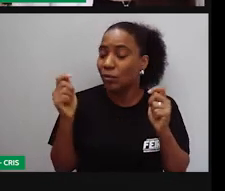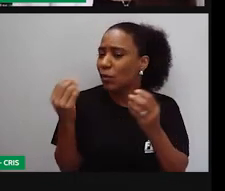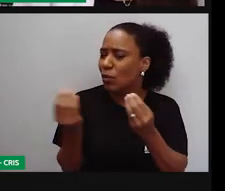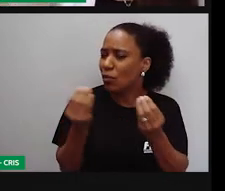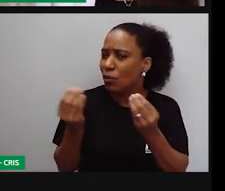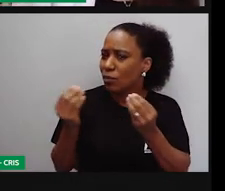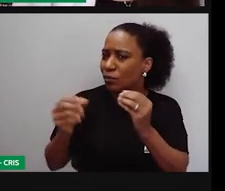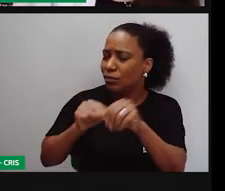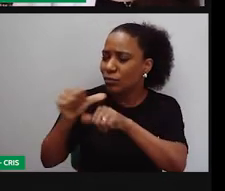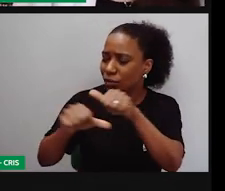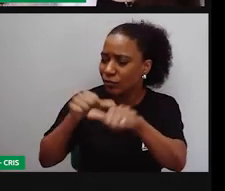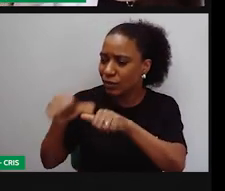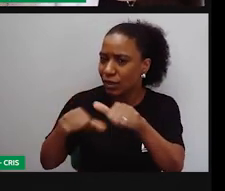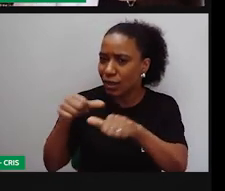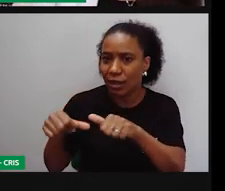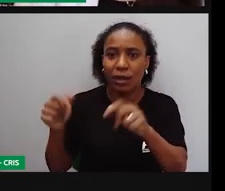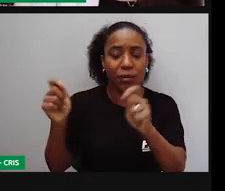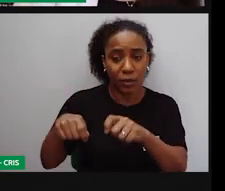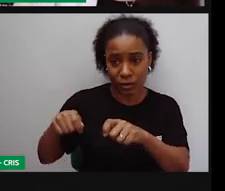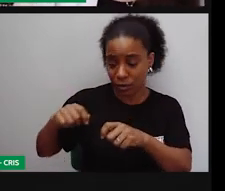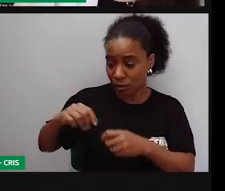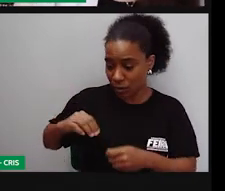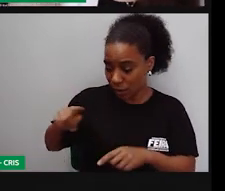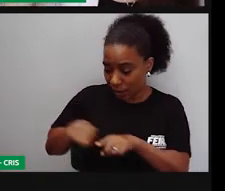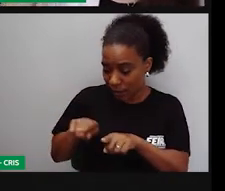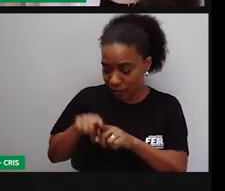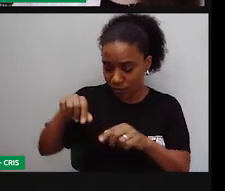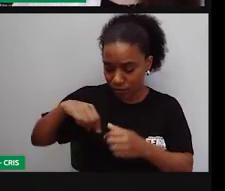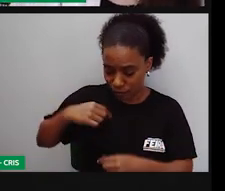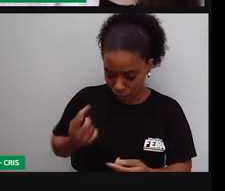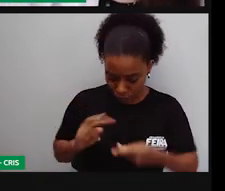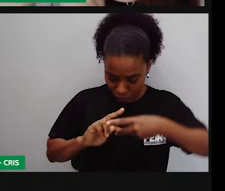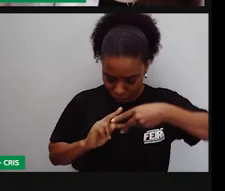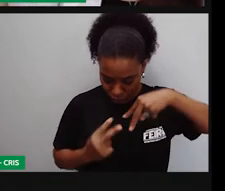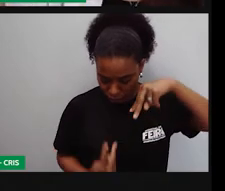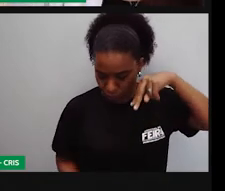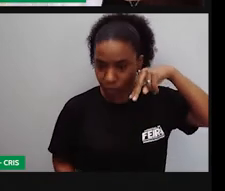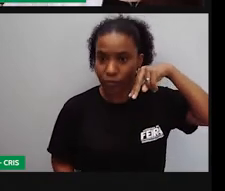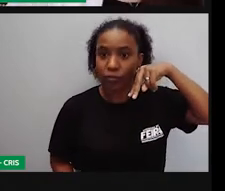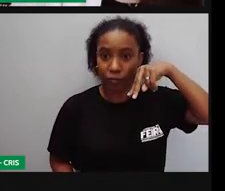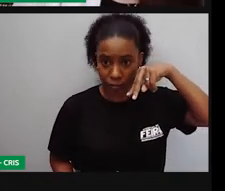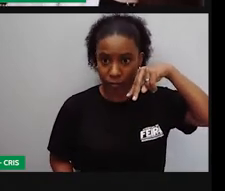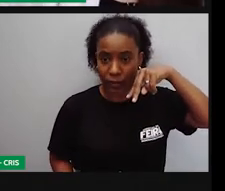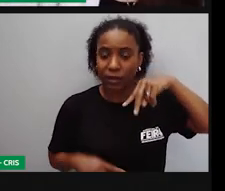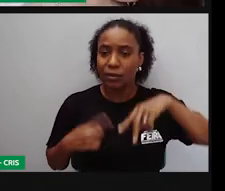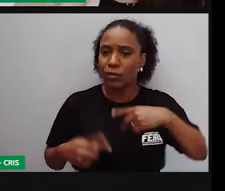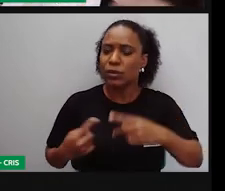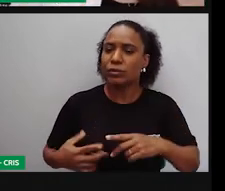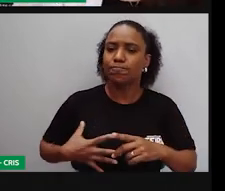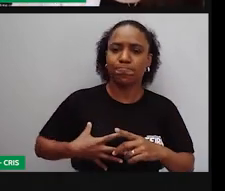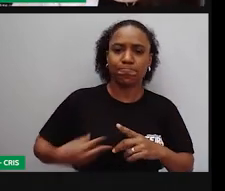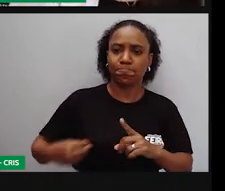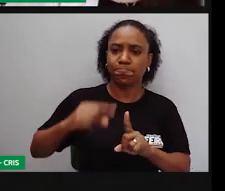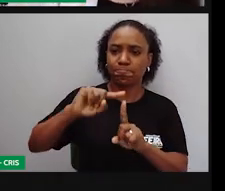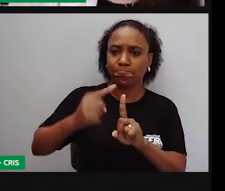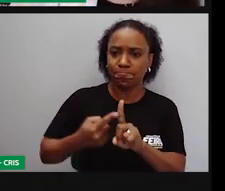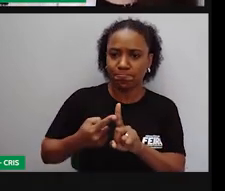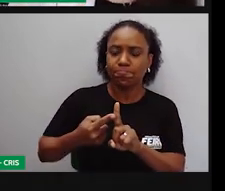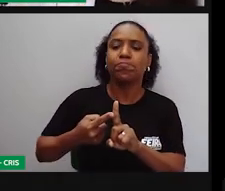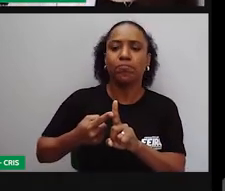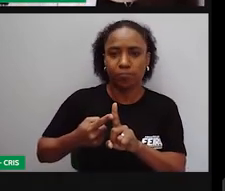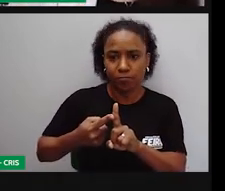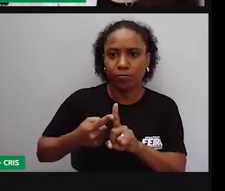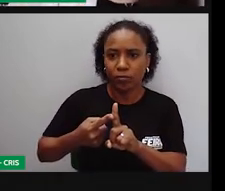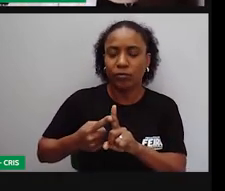aos descendentes. Então, a nossa carga genética, ele vai ser transmitido de geração em